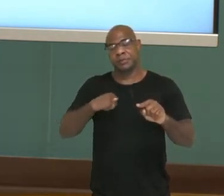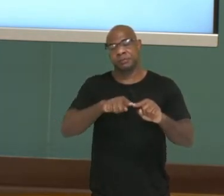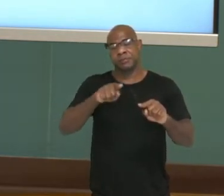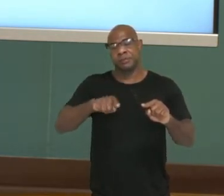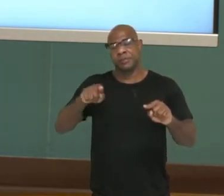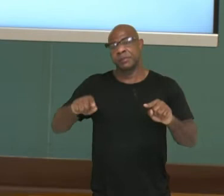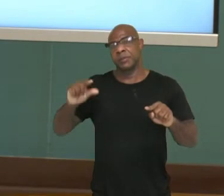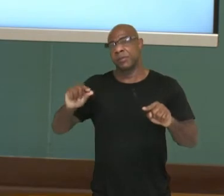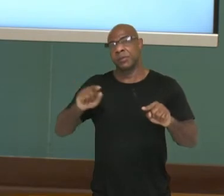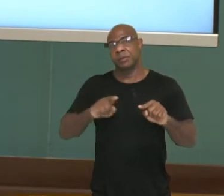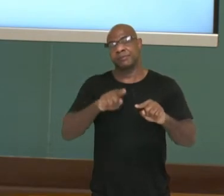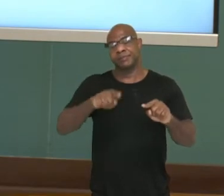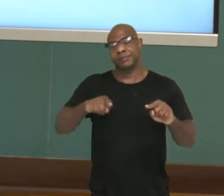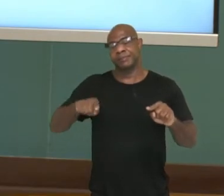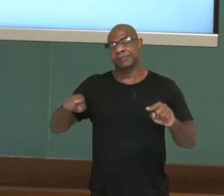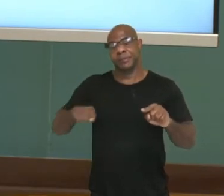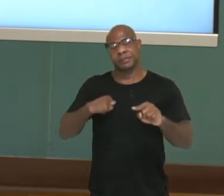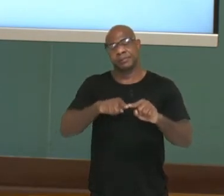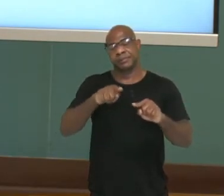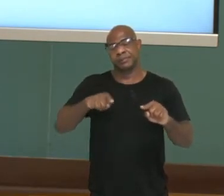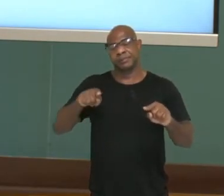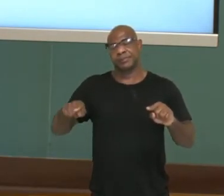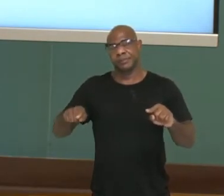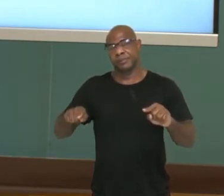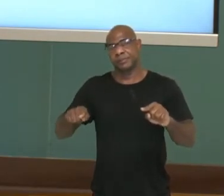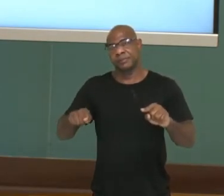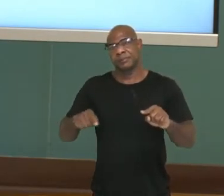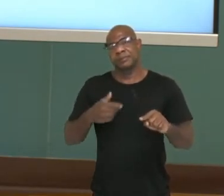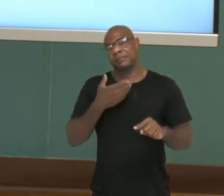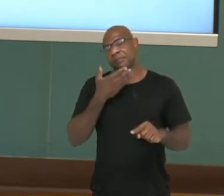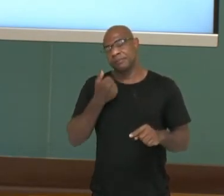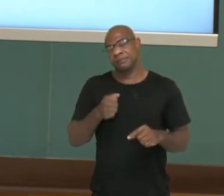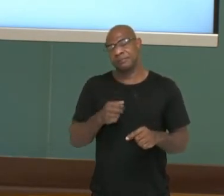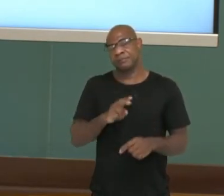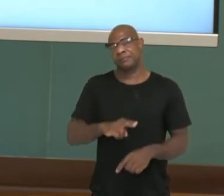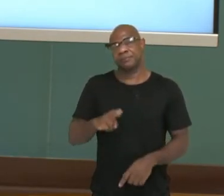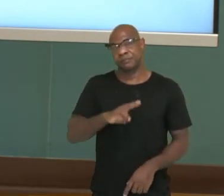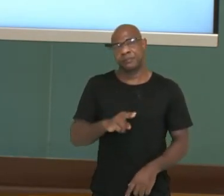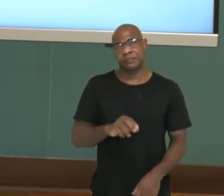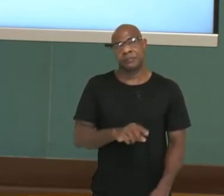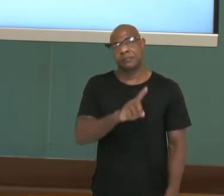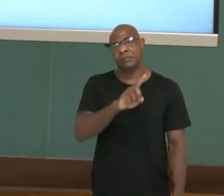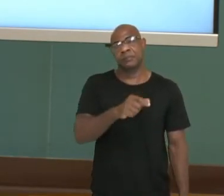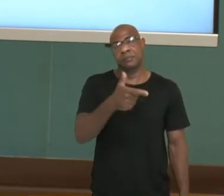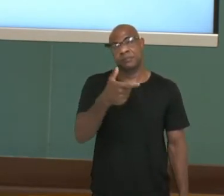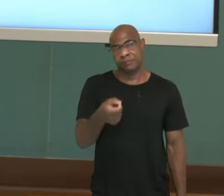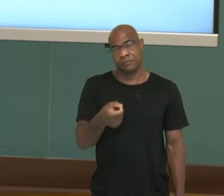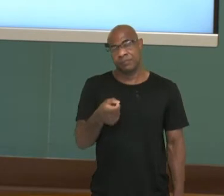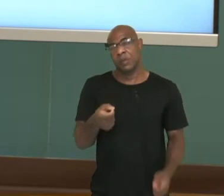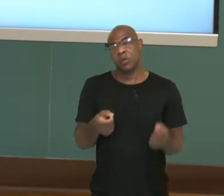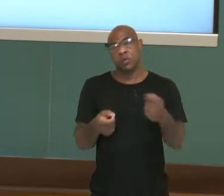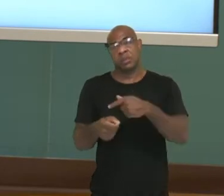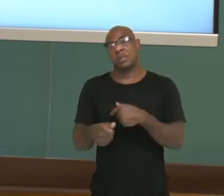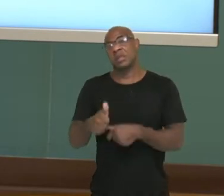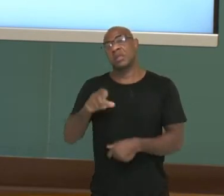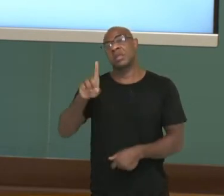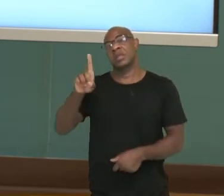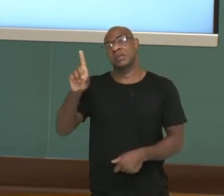muito melhor usar 220 volts que usar 110 volts para construir máquinas. Elas aquecem menos que